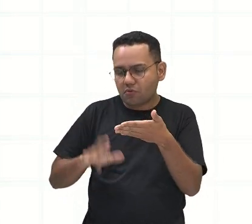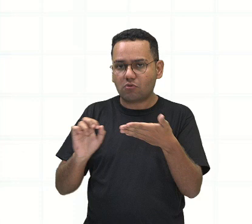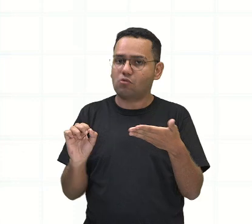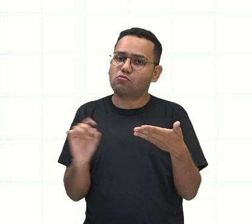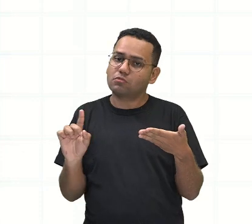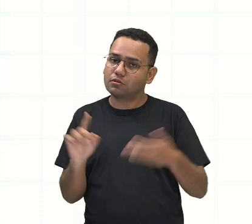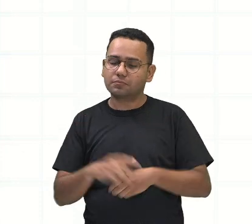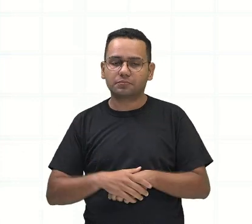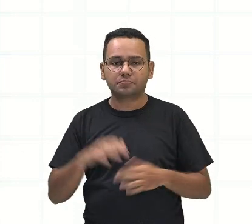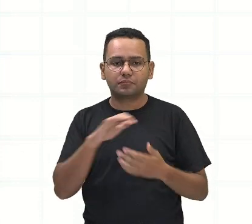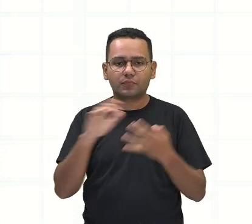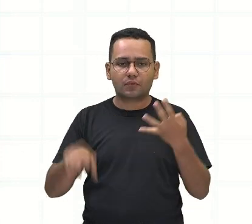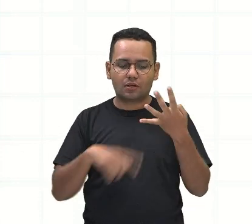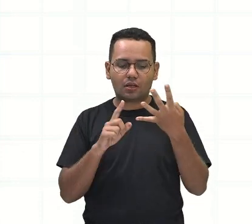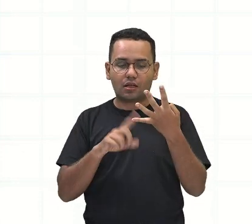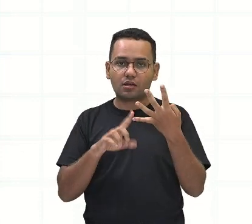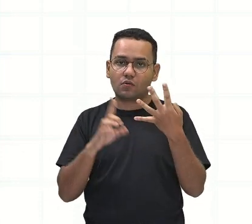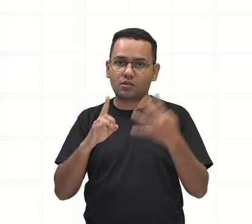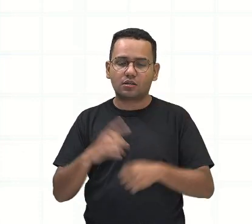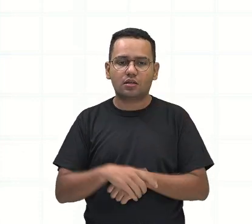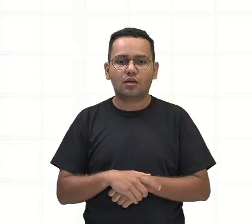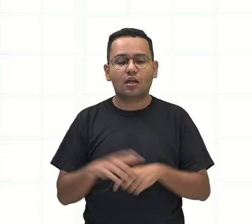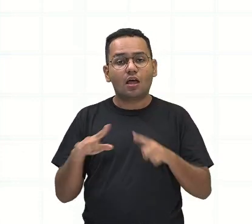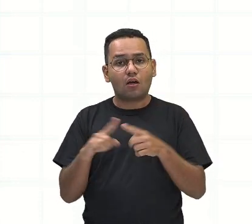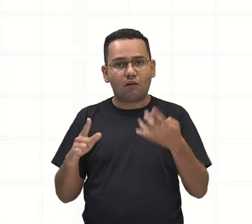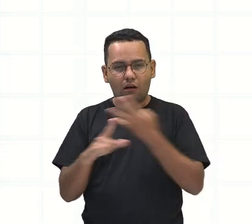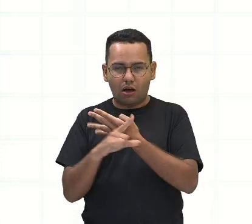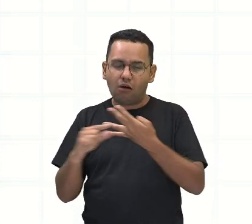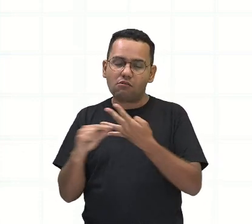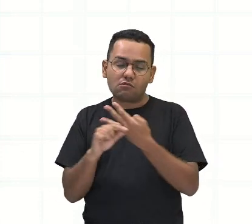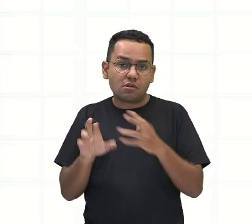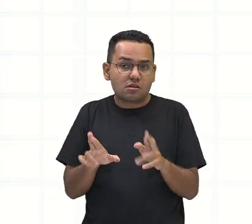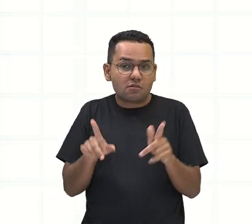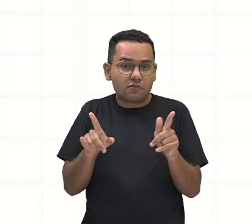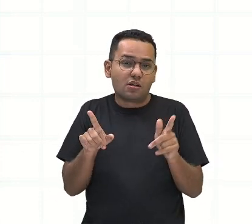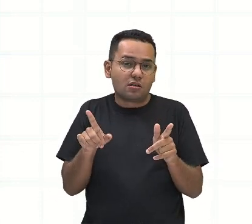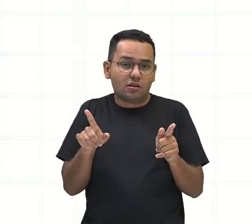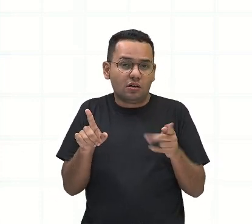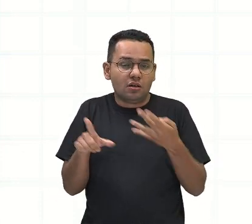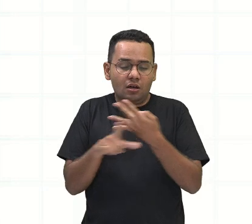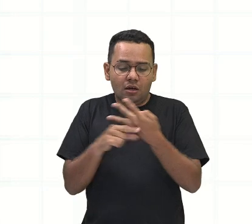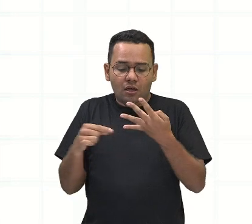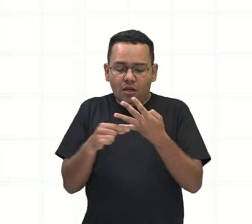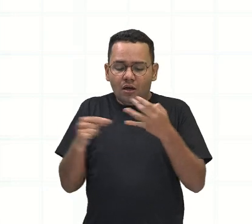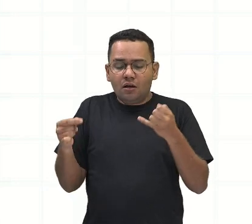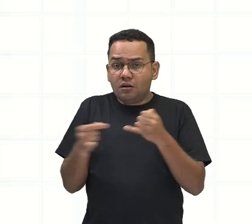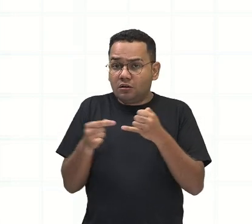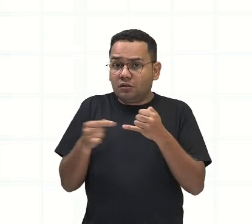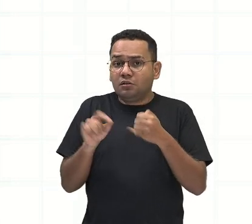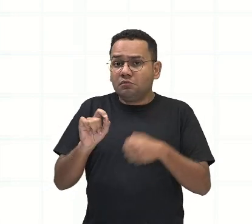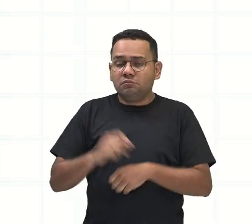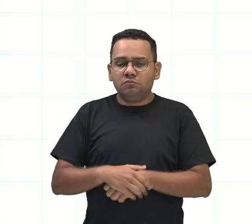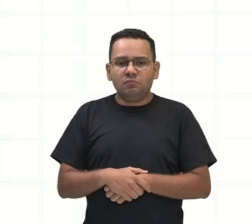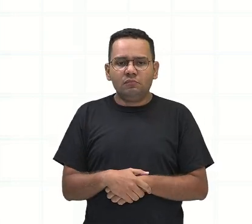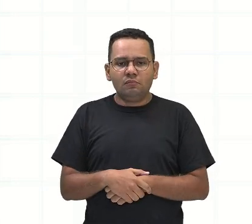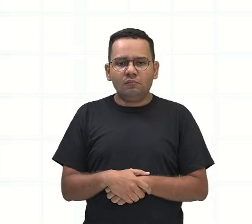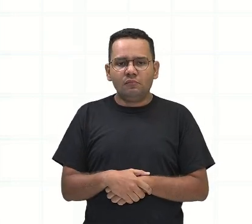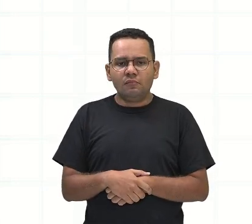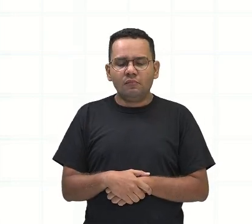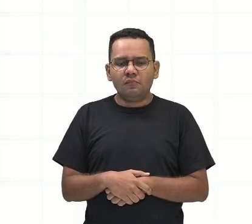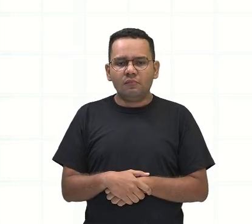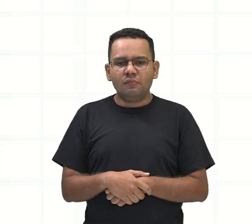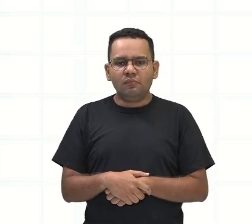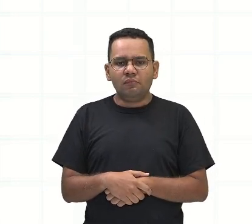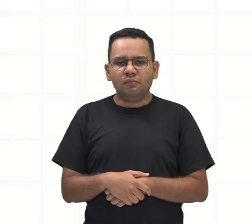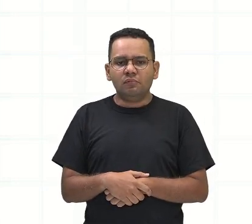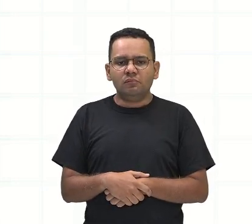locutor diferente, né, do que ocorre no primeiro enunciado, tá? Ele vai avaliar esse conteúdo,